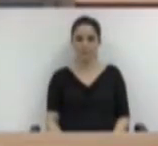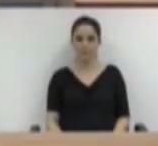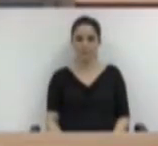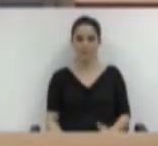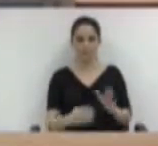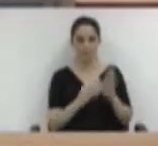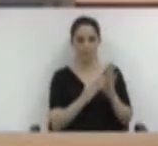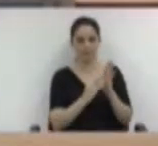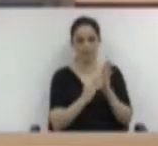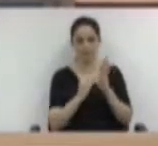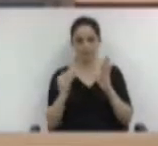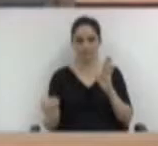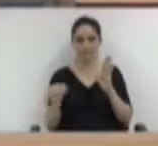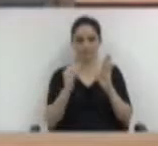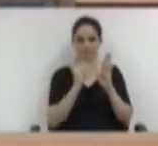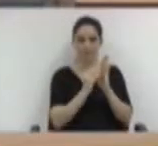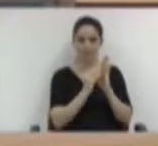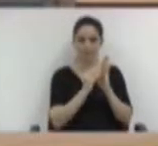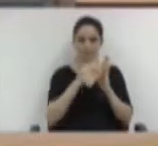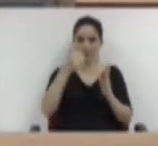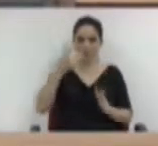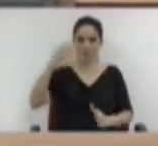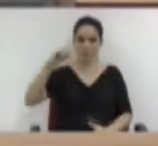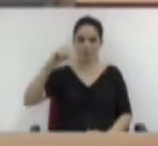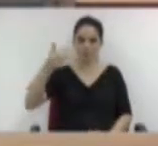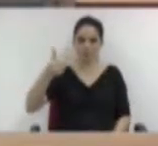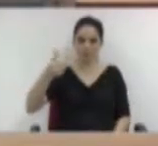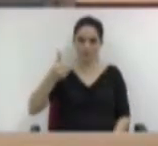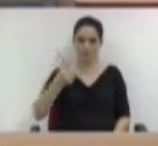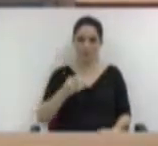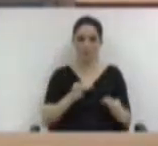Emenda número 196 ao projeto de lei